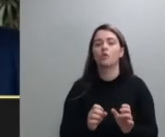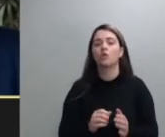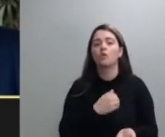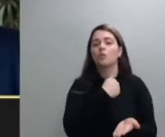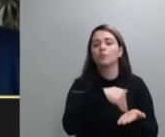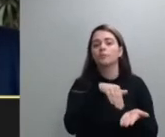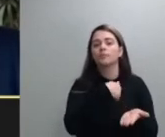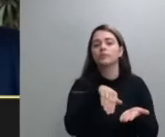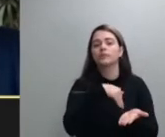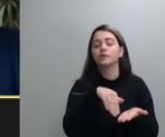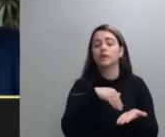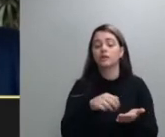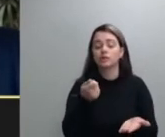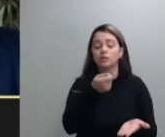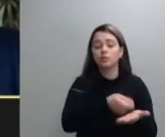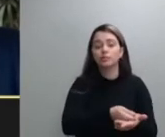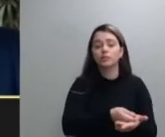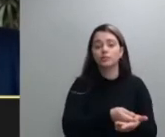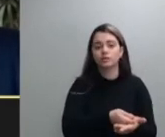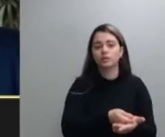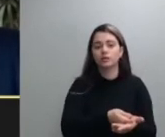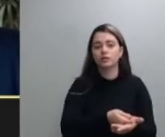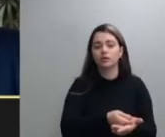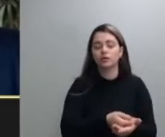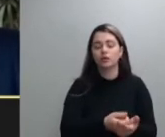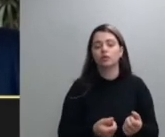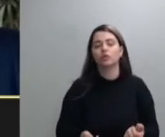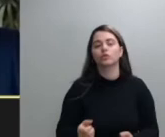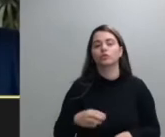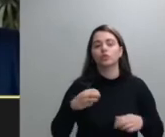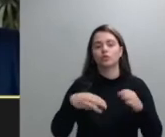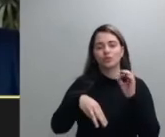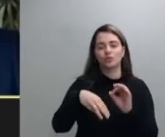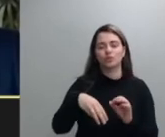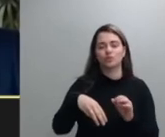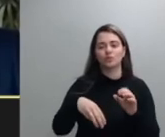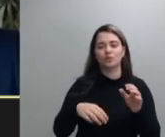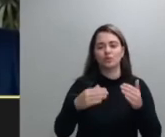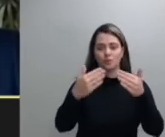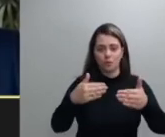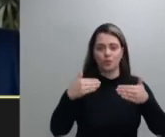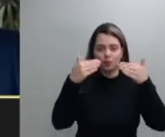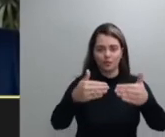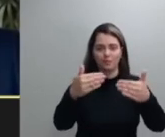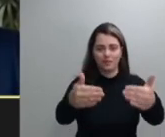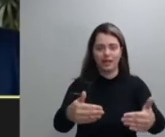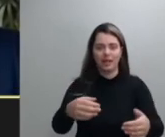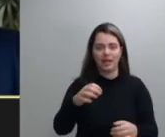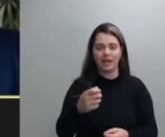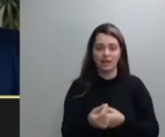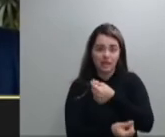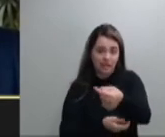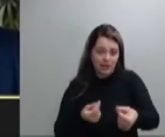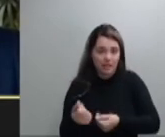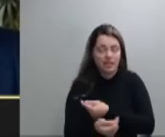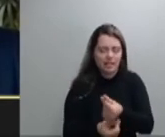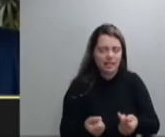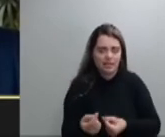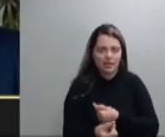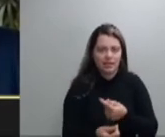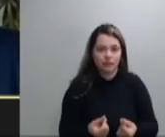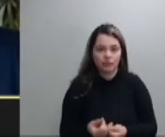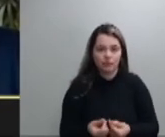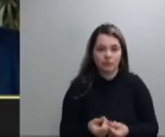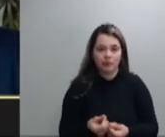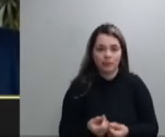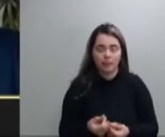que hoje foi sucedido pelo ministério da economia apenas isso gostaria de esclarecer porque de fato existe esse ato que regeu vamos